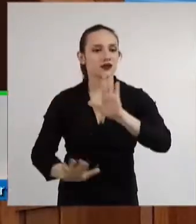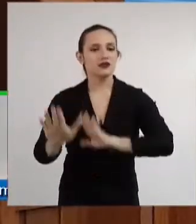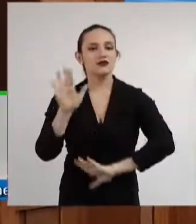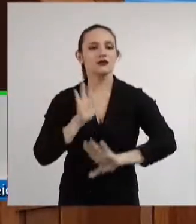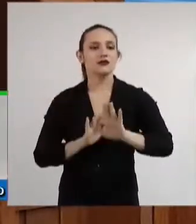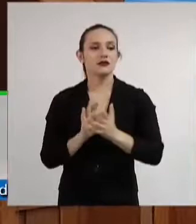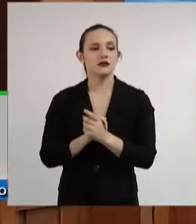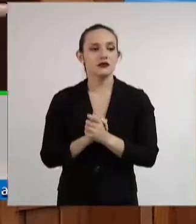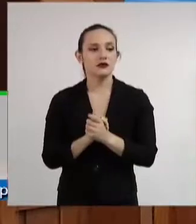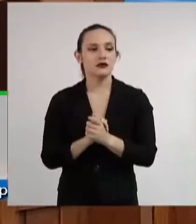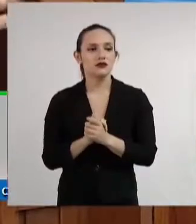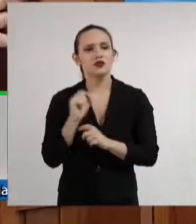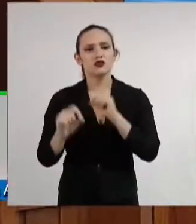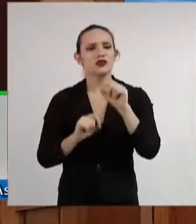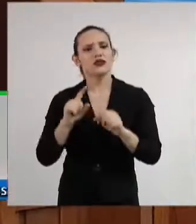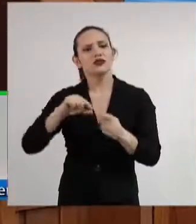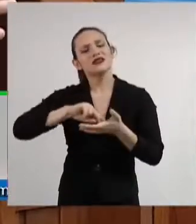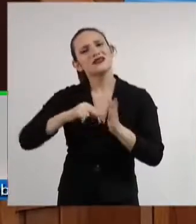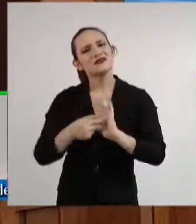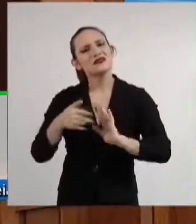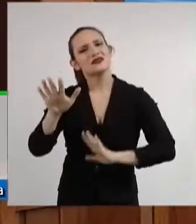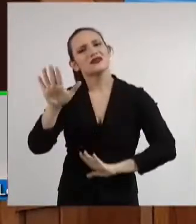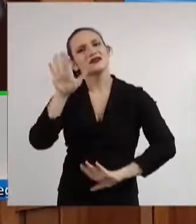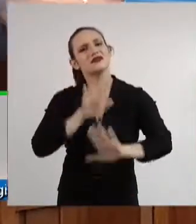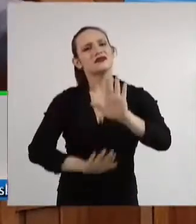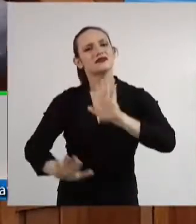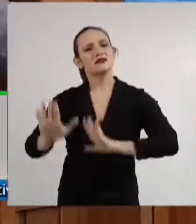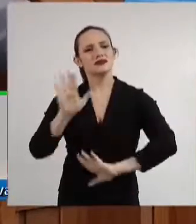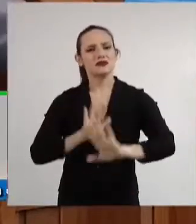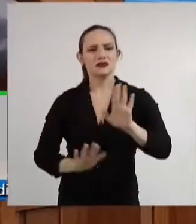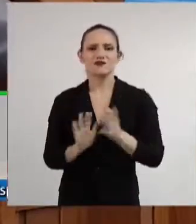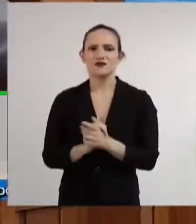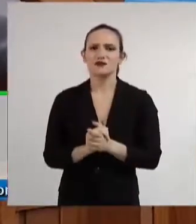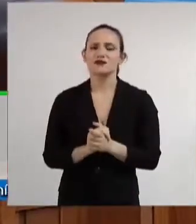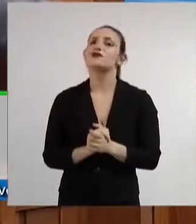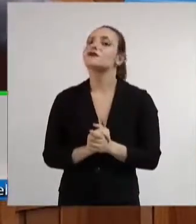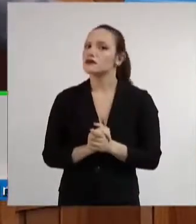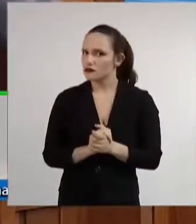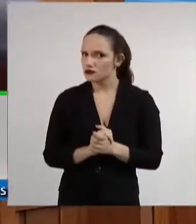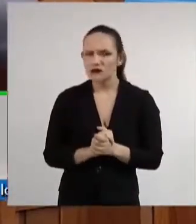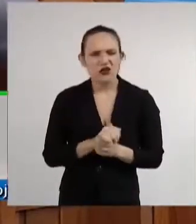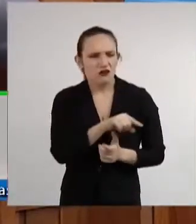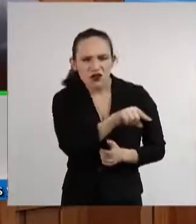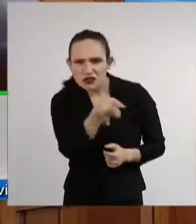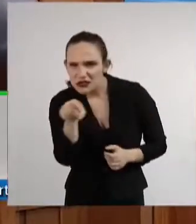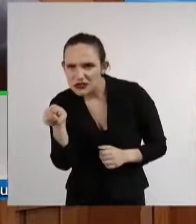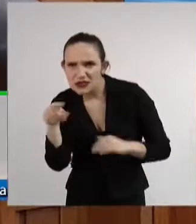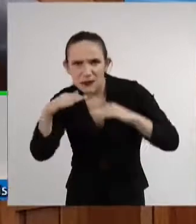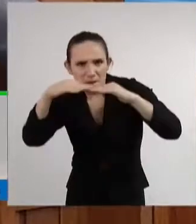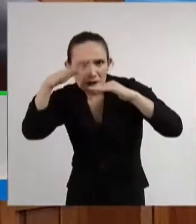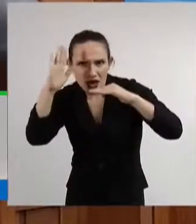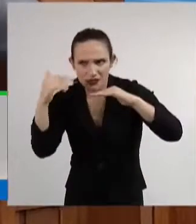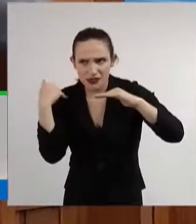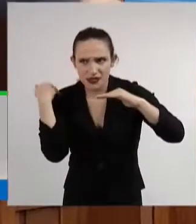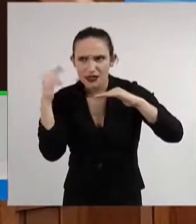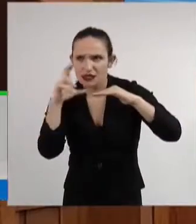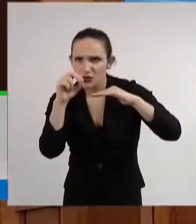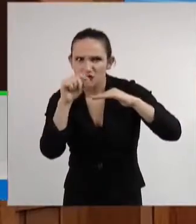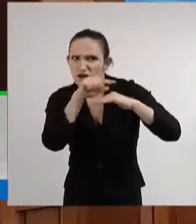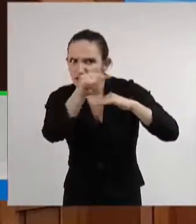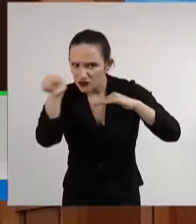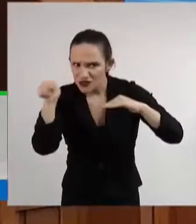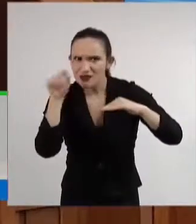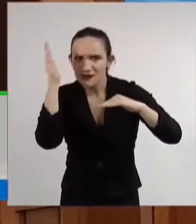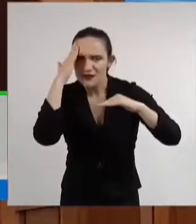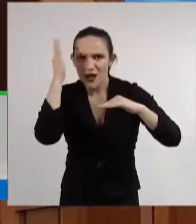de prevenção, e todos nós aqui, a grande maioria já acima de meio século de experiência de vida, 50 anos, já ouviu dos